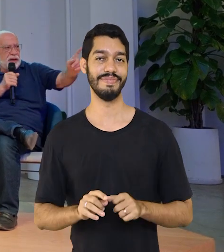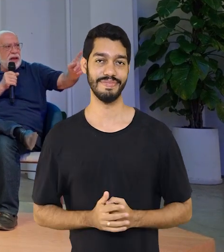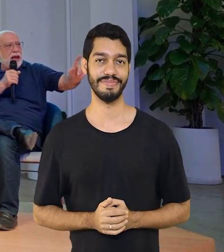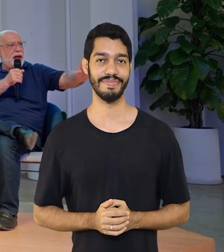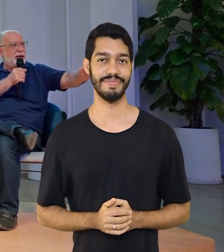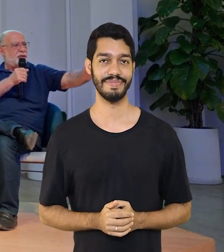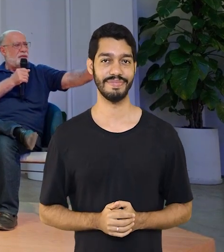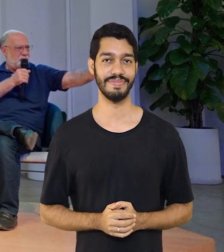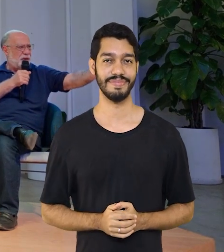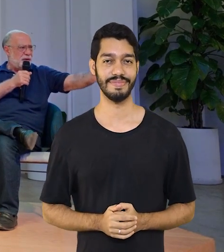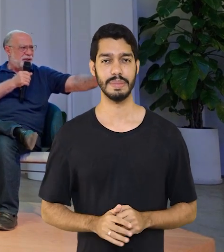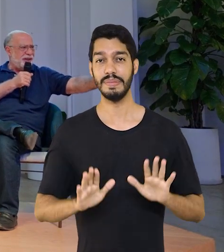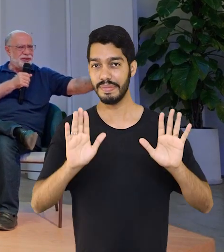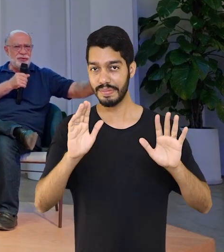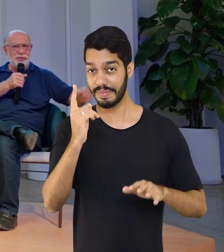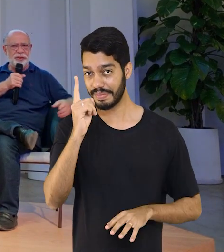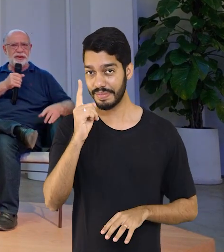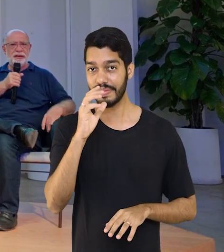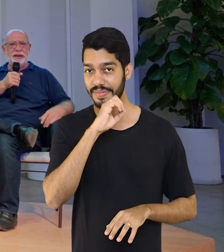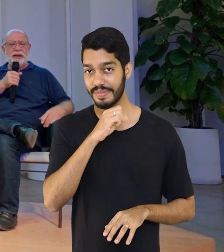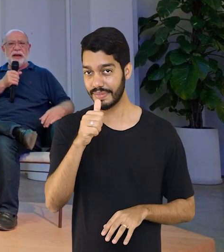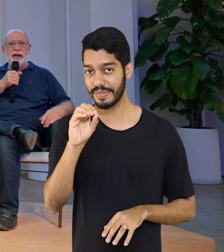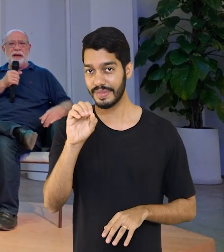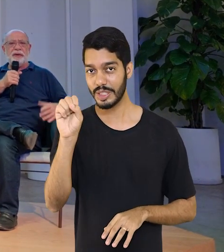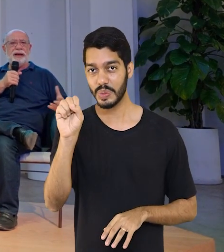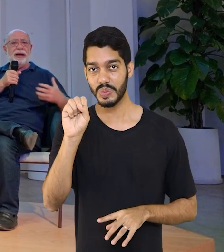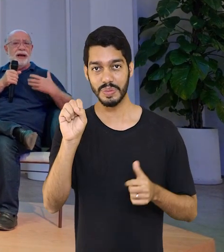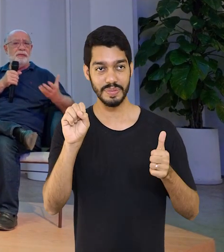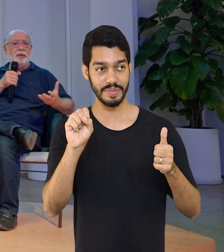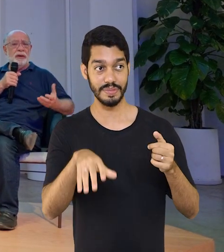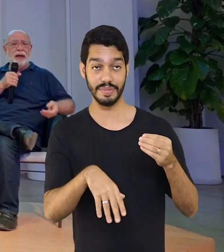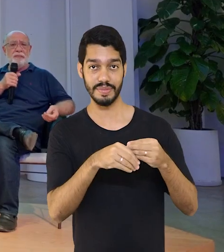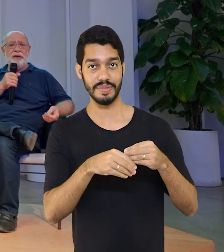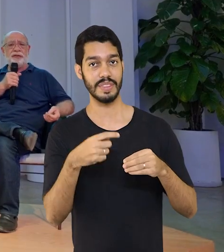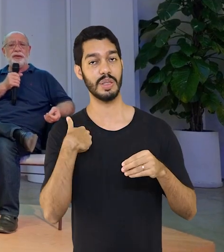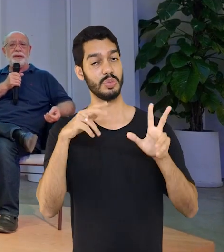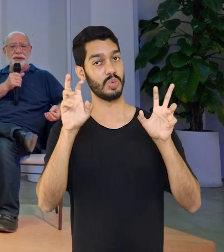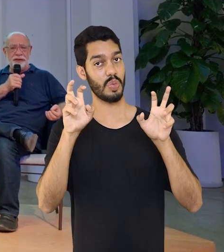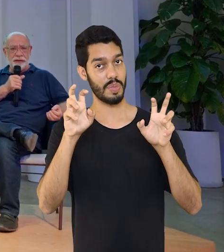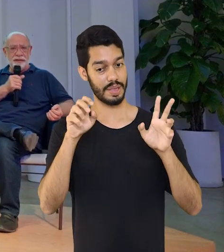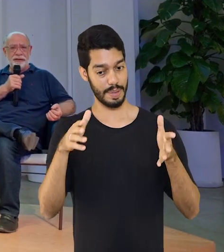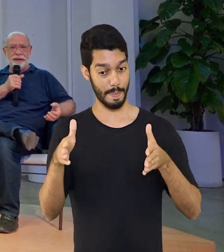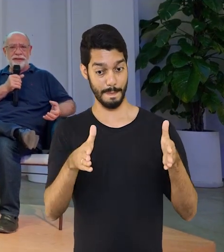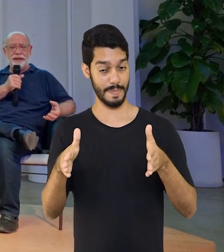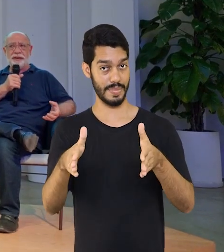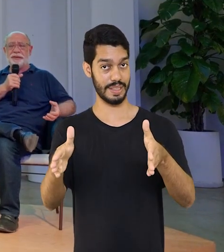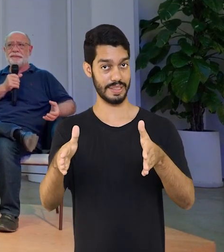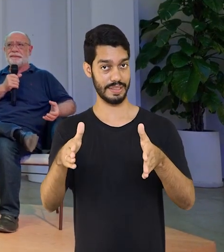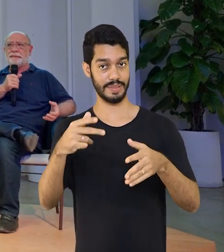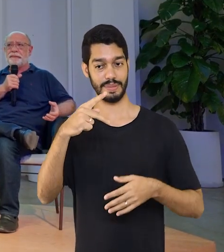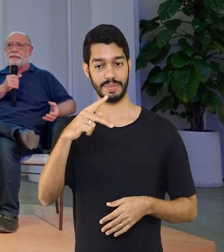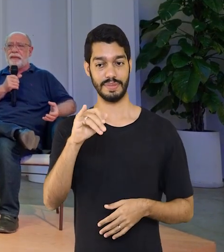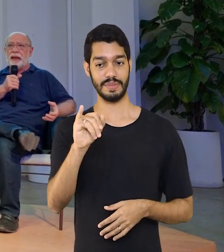Obrigado. Só vou lhe pedir 10 segundos para agregar. A minha visão da pista é a